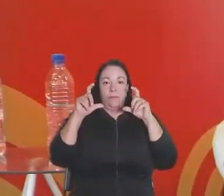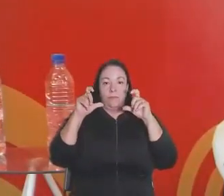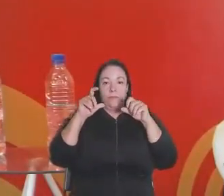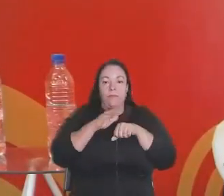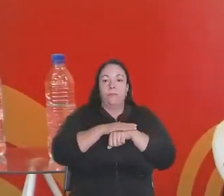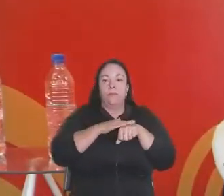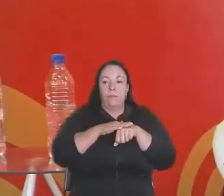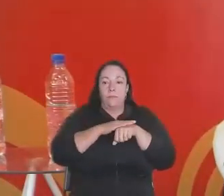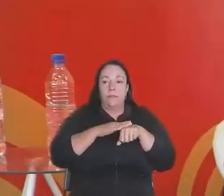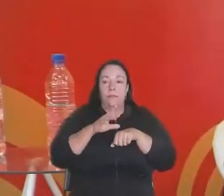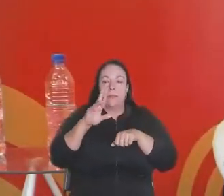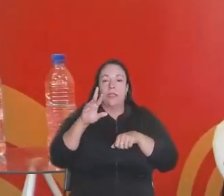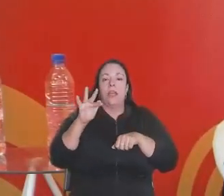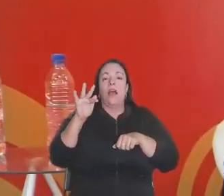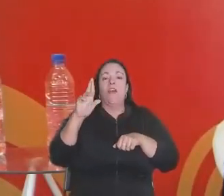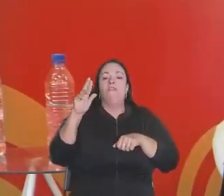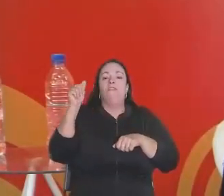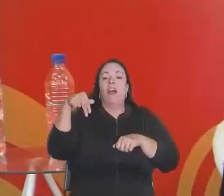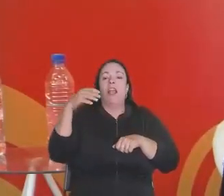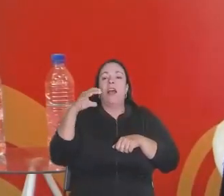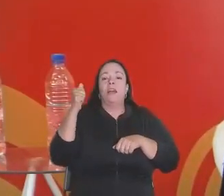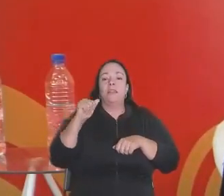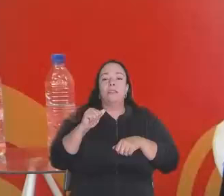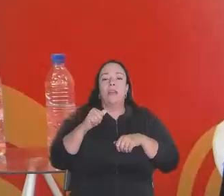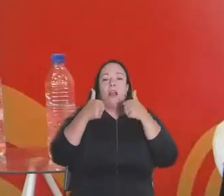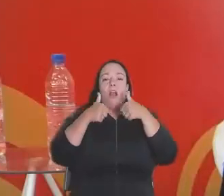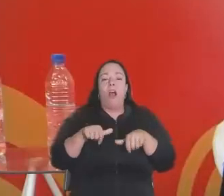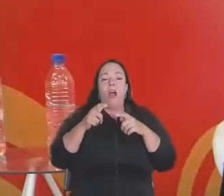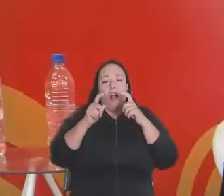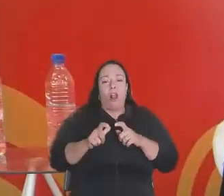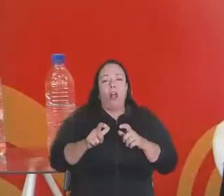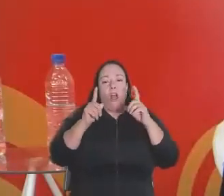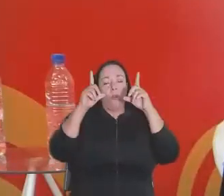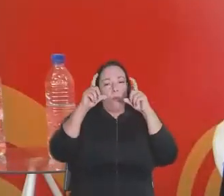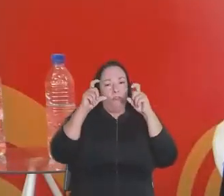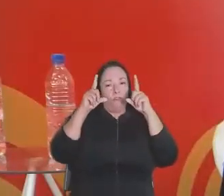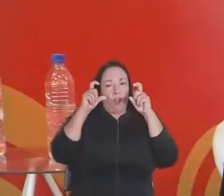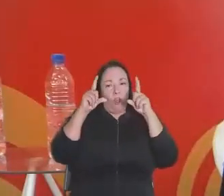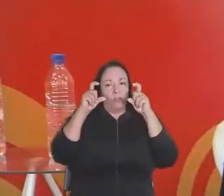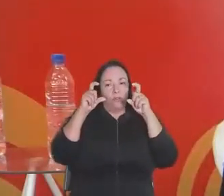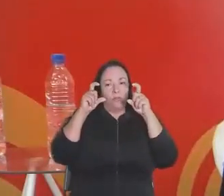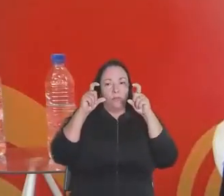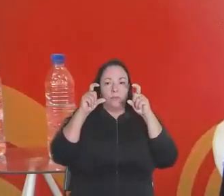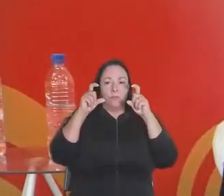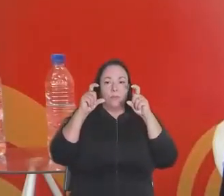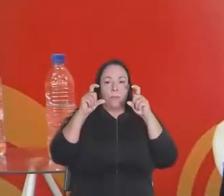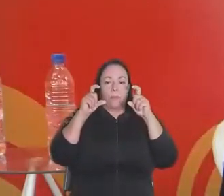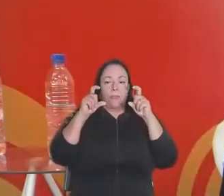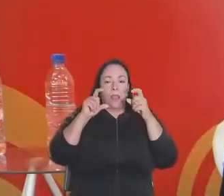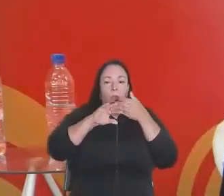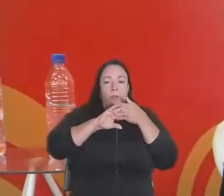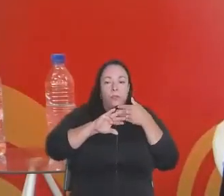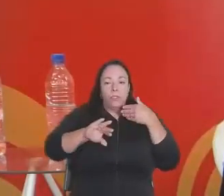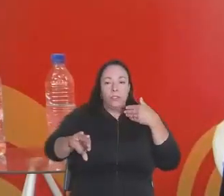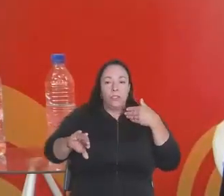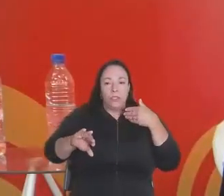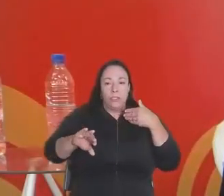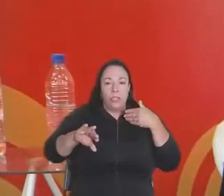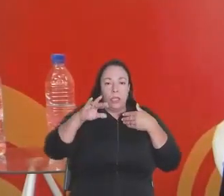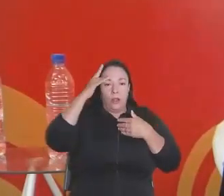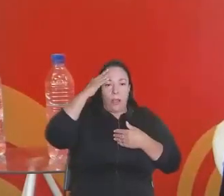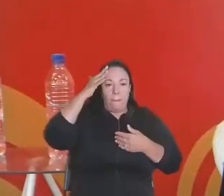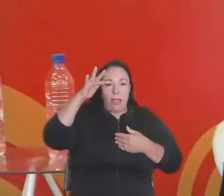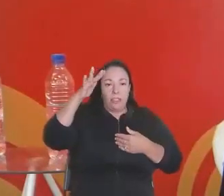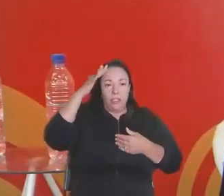conversando, o França, por que você não põe uma foto? Né? Eu falei assim, França, eu não quero pôr foto, porque senão eu tiro já aquela imaginação do